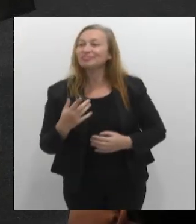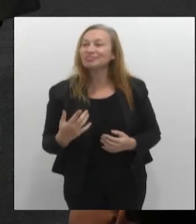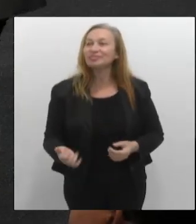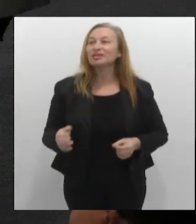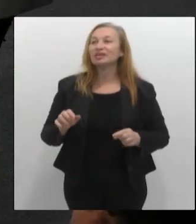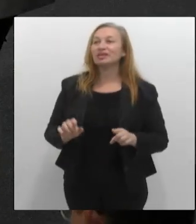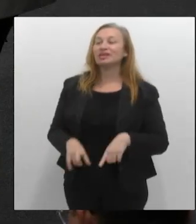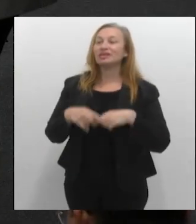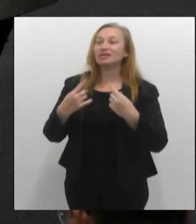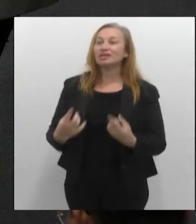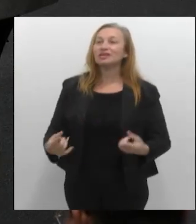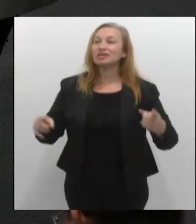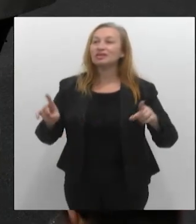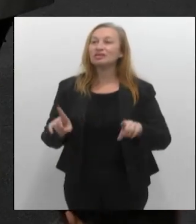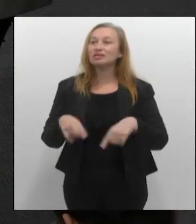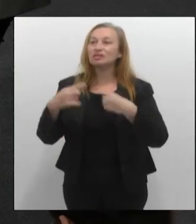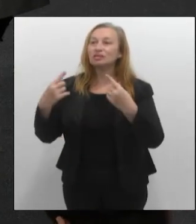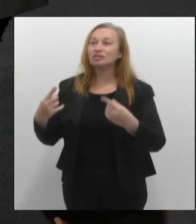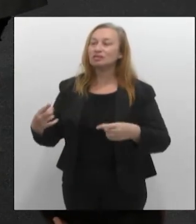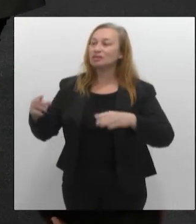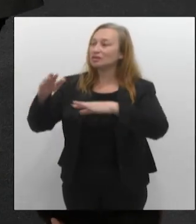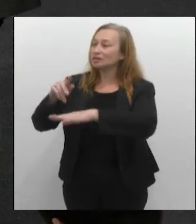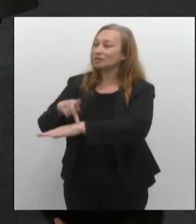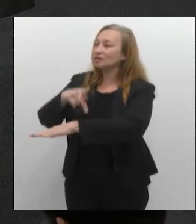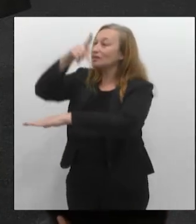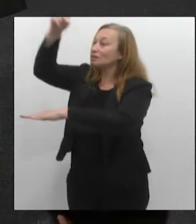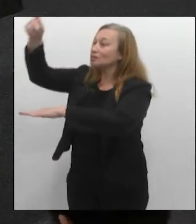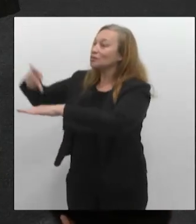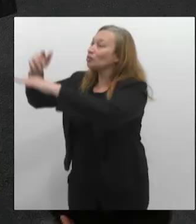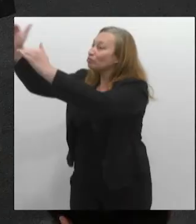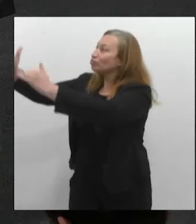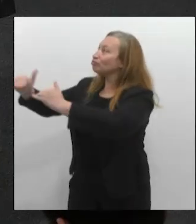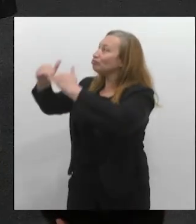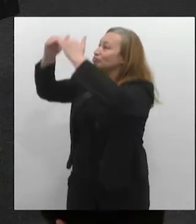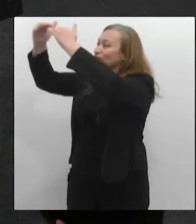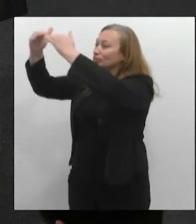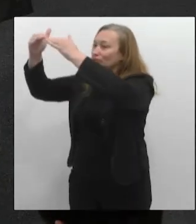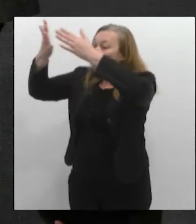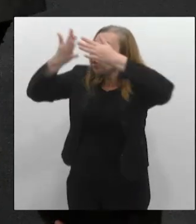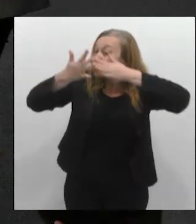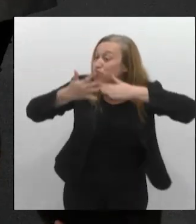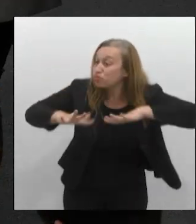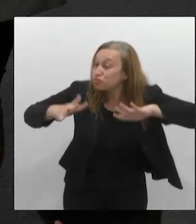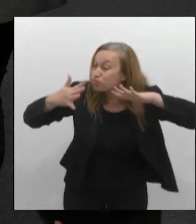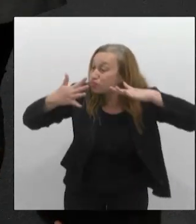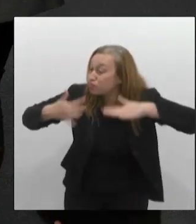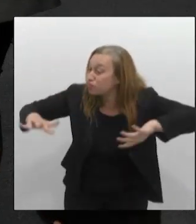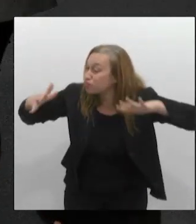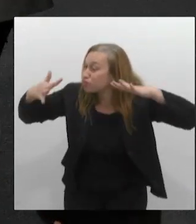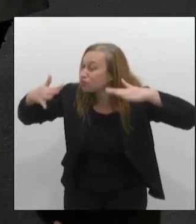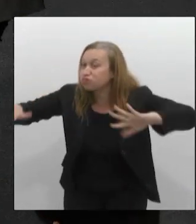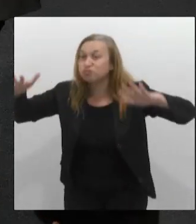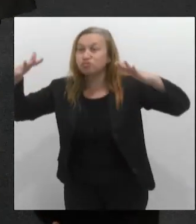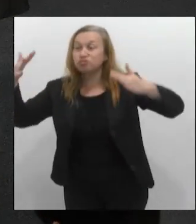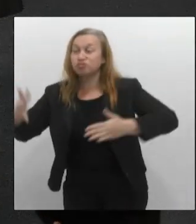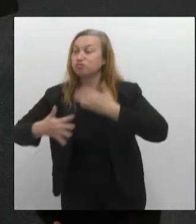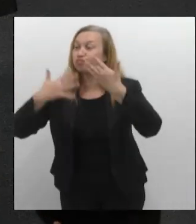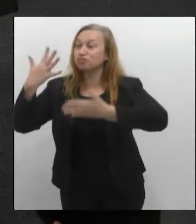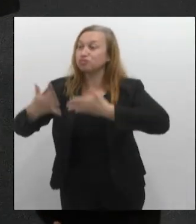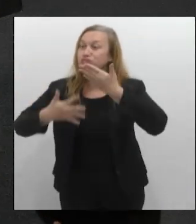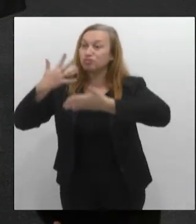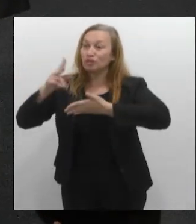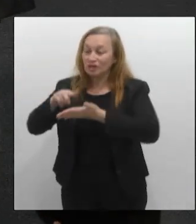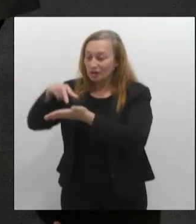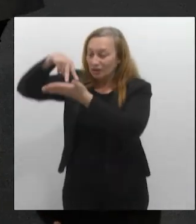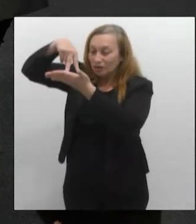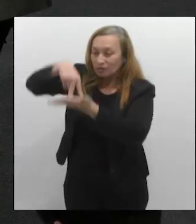Deus. Dos altos morros aos mares em festa, ecoa firme a